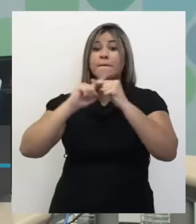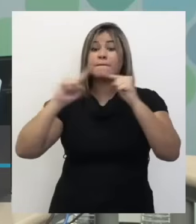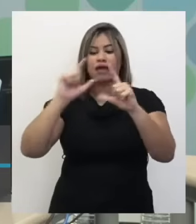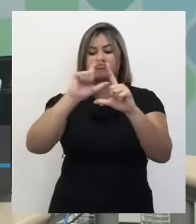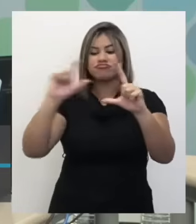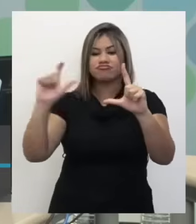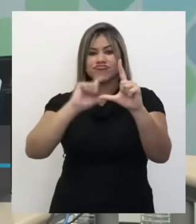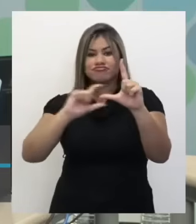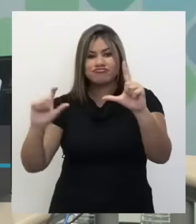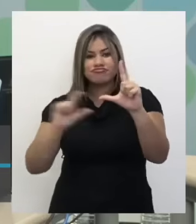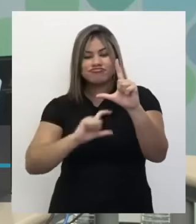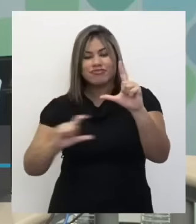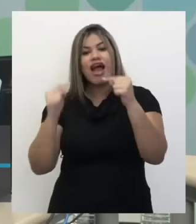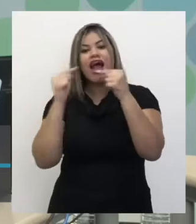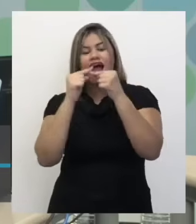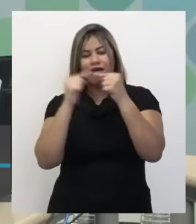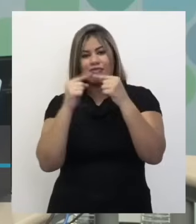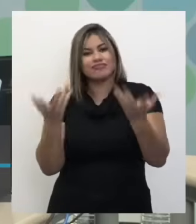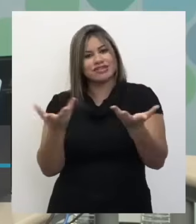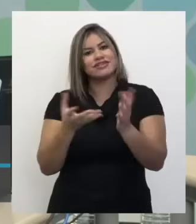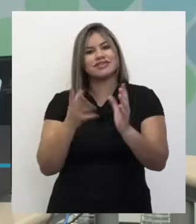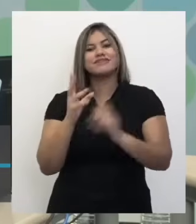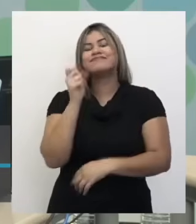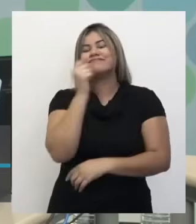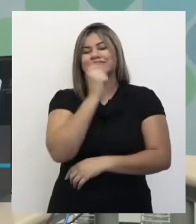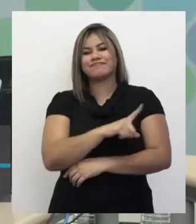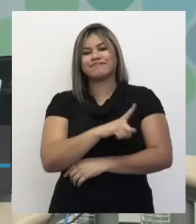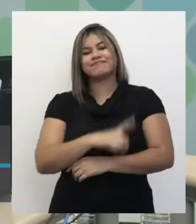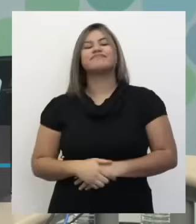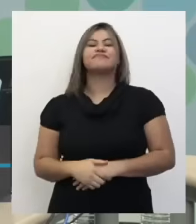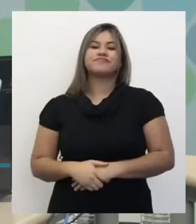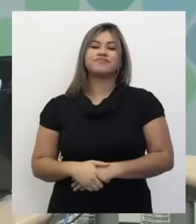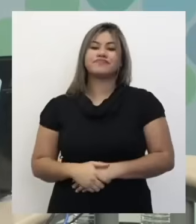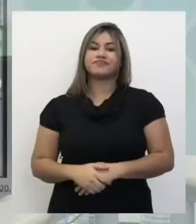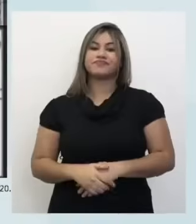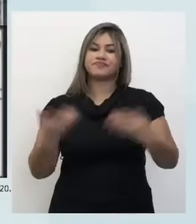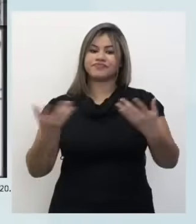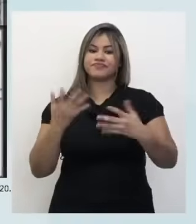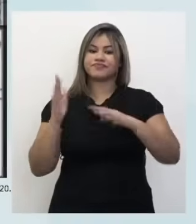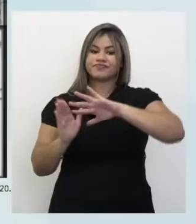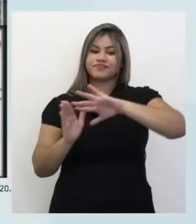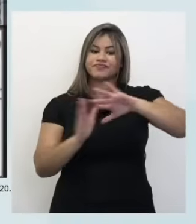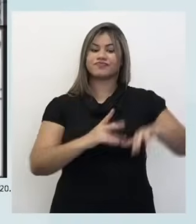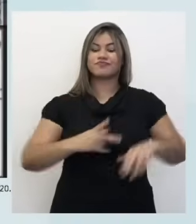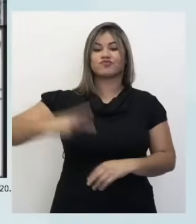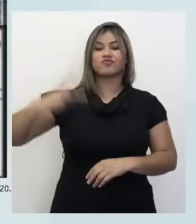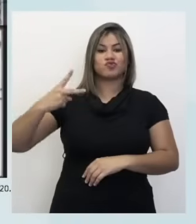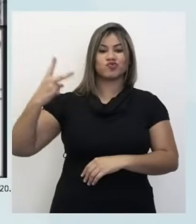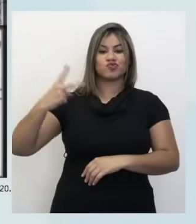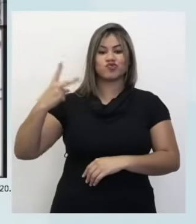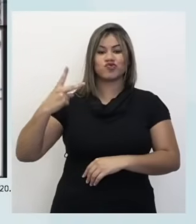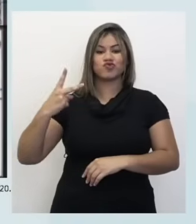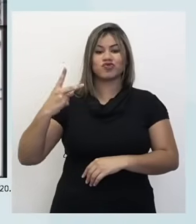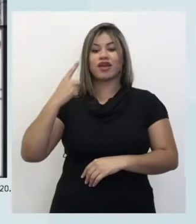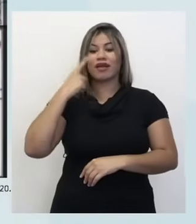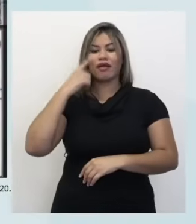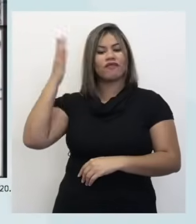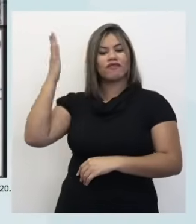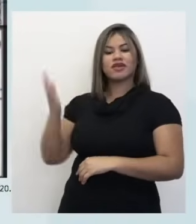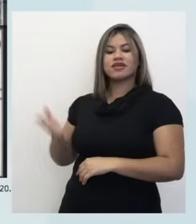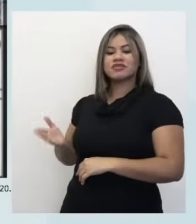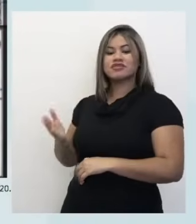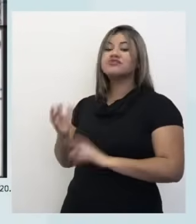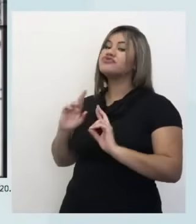e é uma tirinha por conta disso, tá? Aí temos aí 2. Agora temos uma outra tirinha, tá?